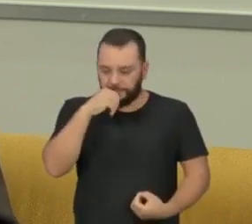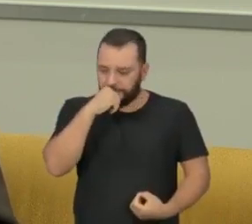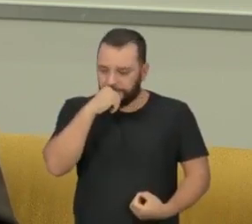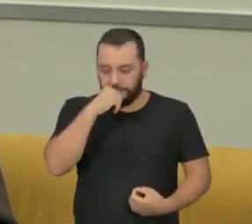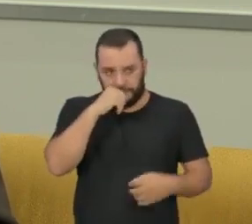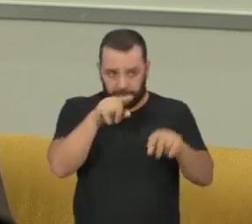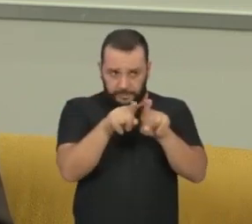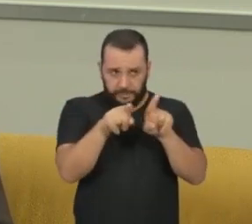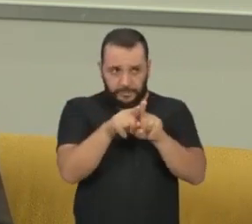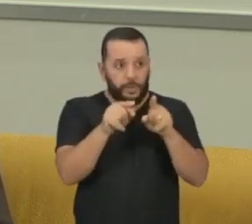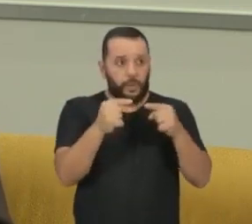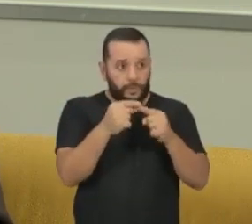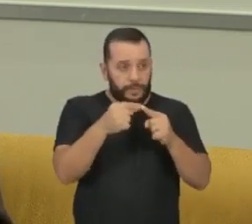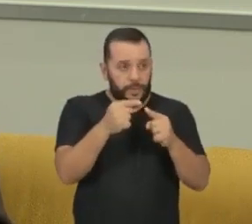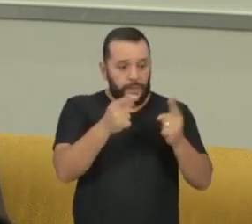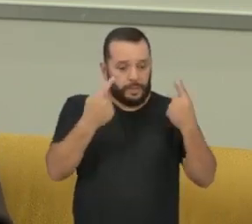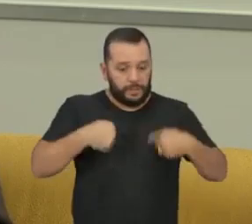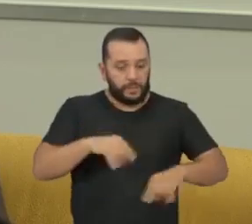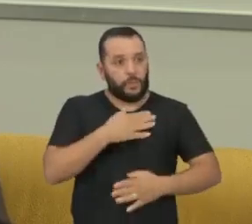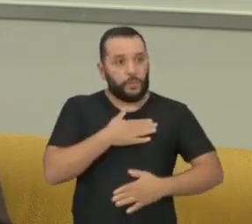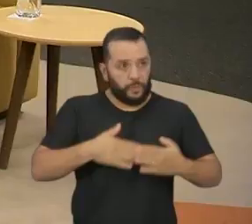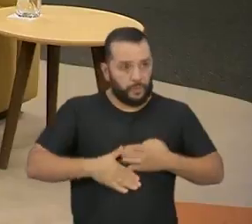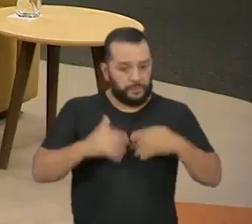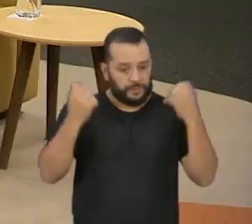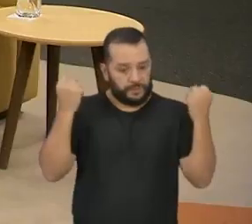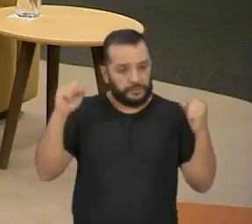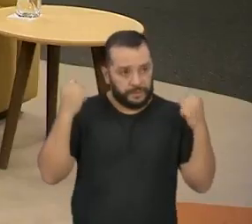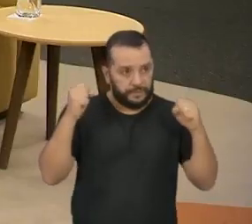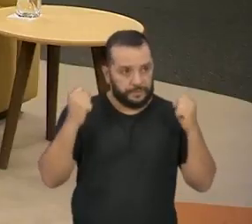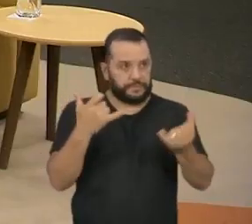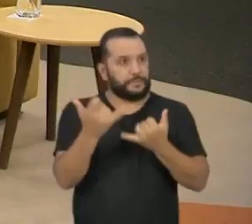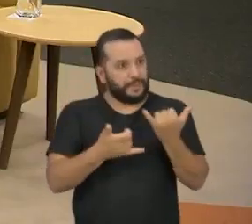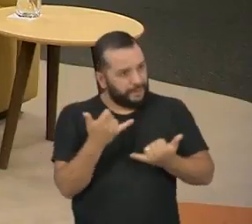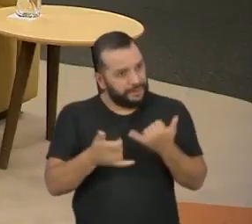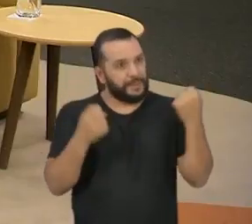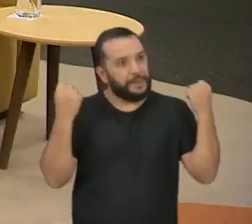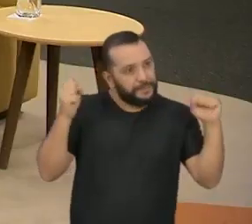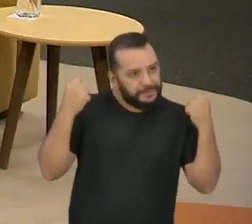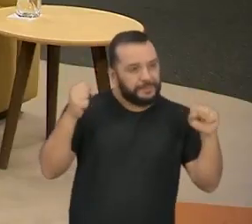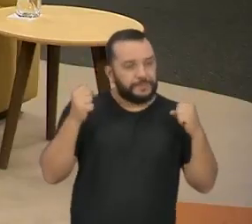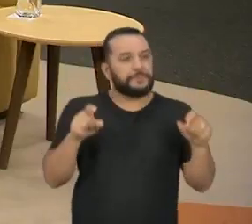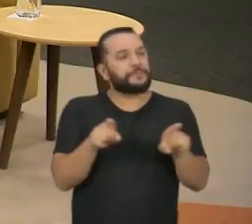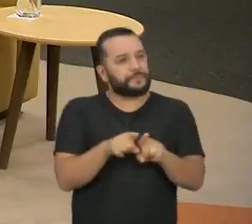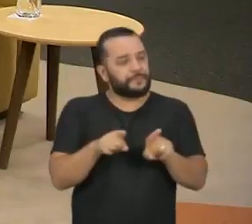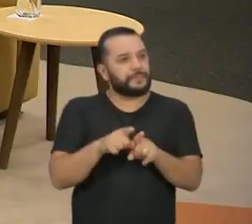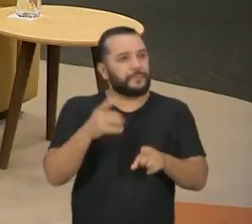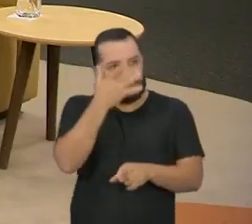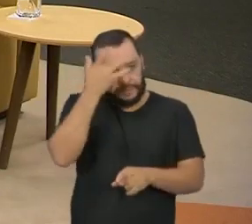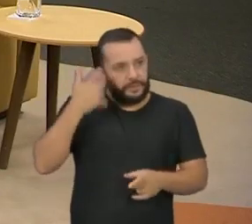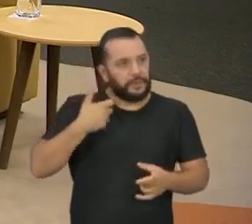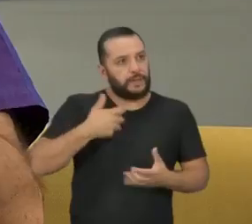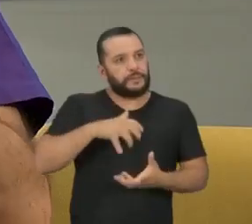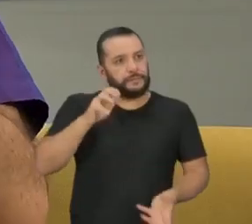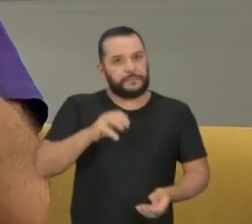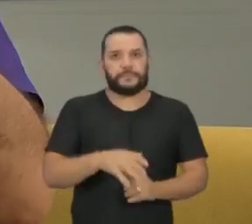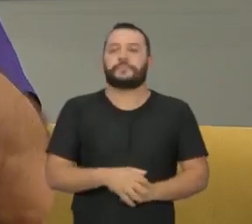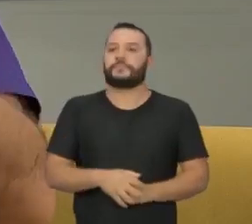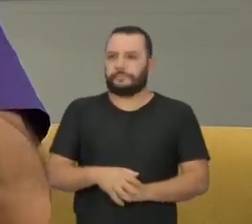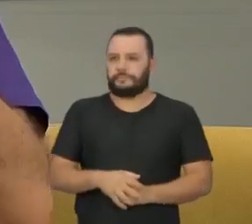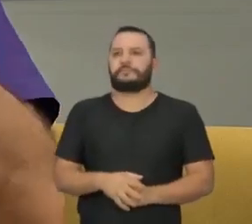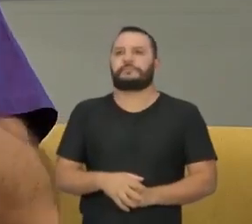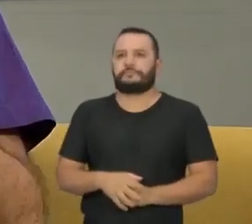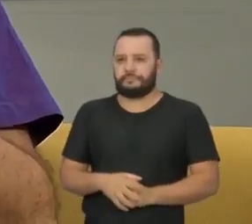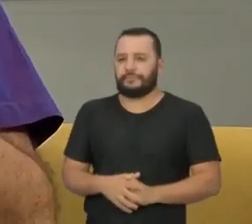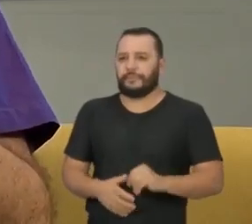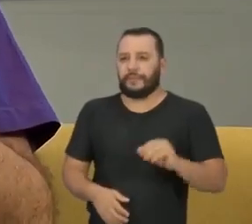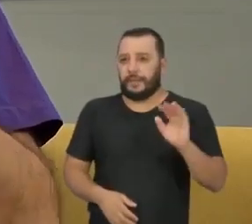a ver com a questão física, também ajuda fisicamente, questão motora, né? Principalmente com idade mais avançada. Porque a gente tende a